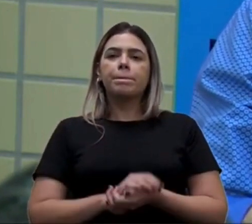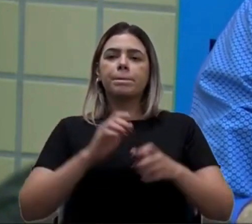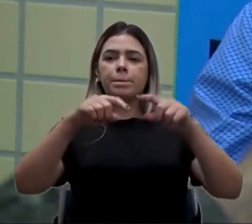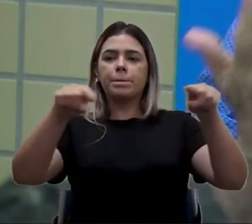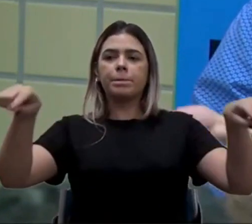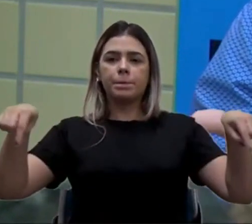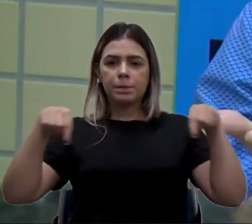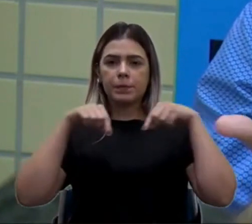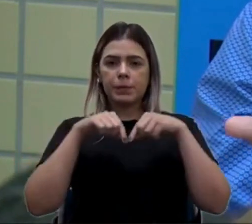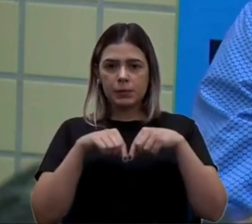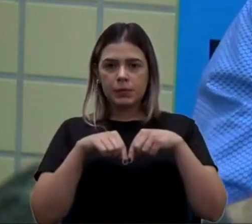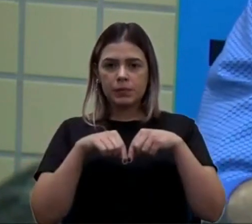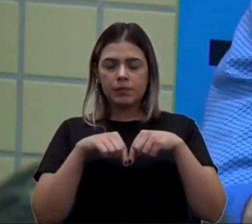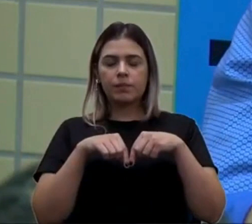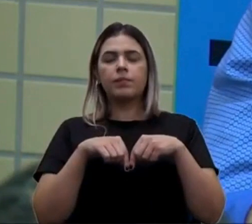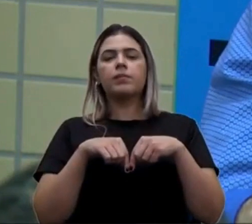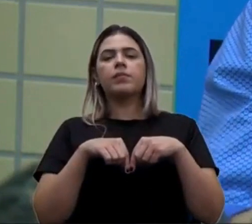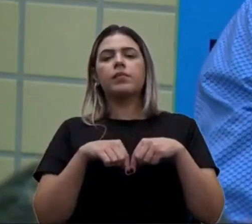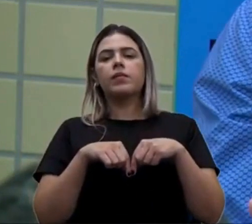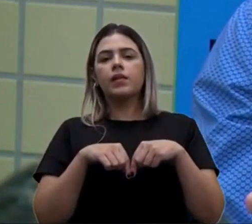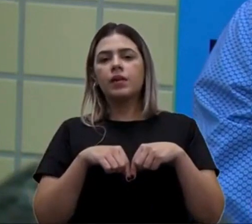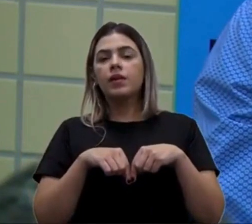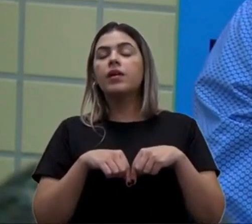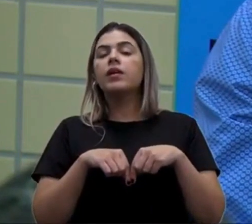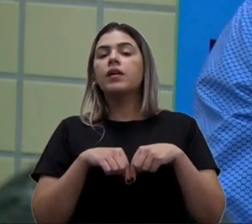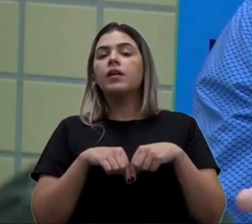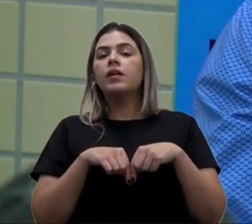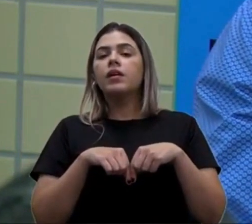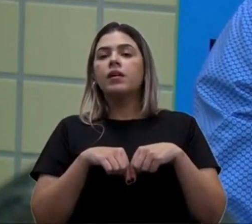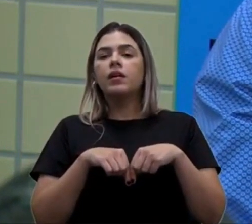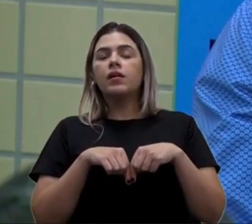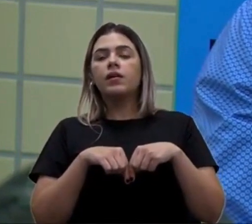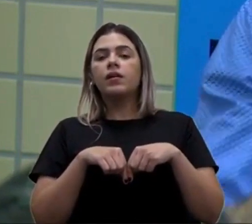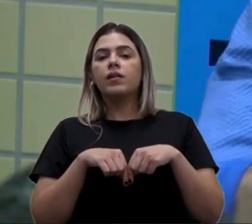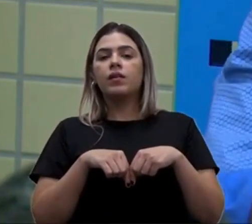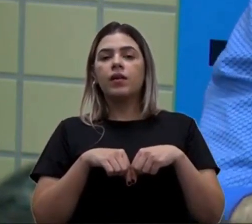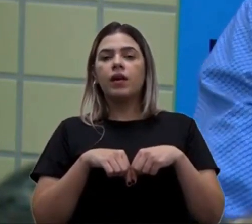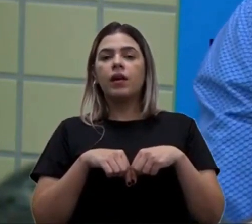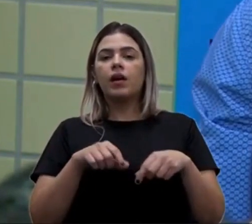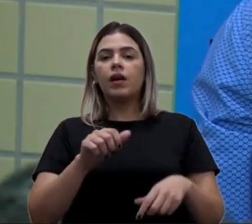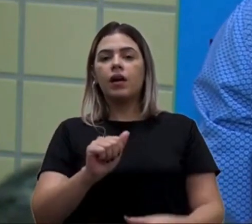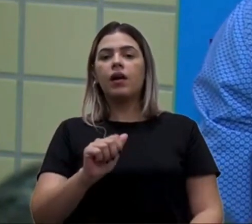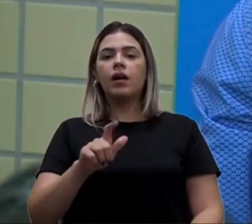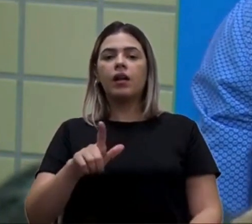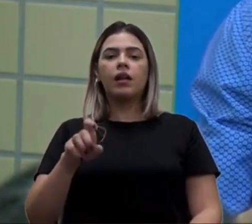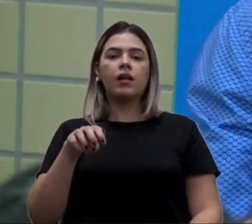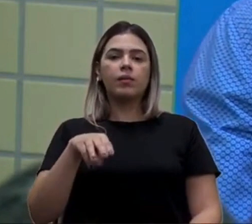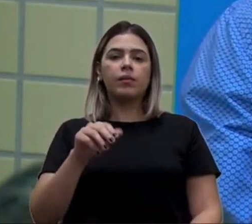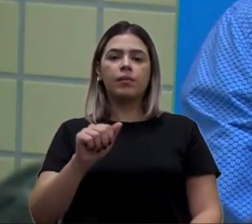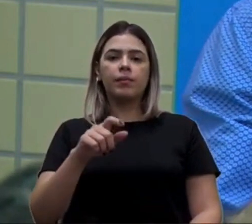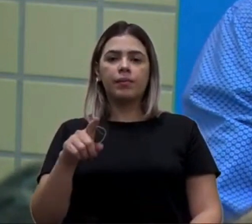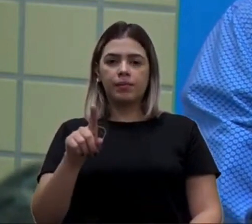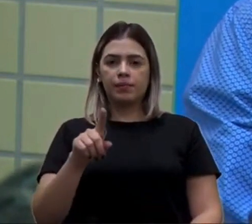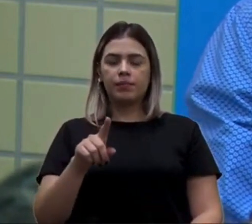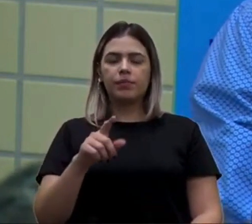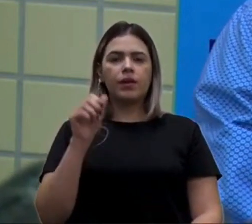um filme quase documental sobre um campo de concentração alemão na Polônia e minha mulher